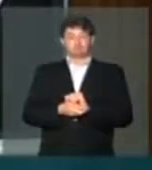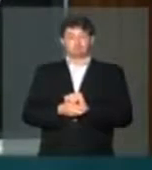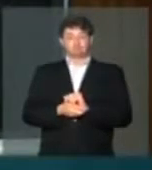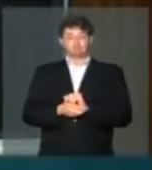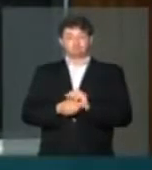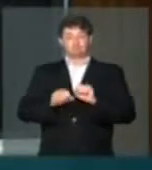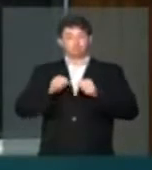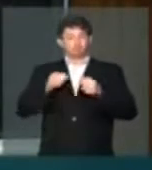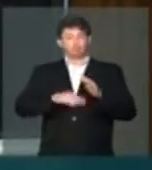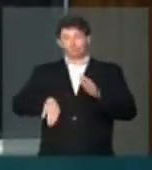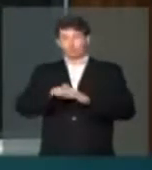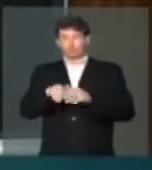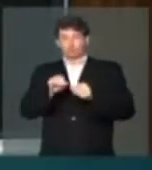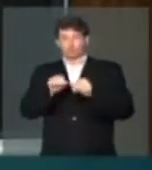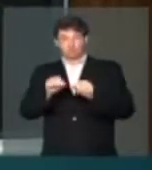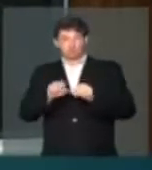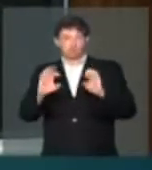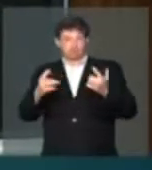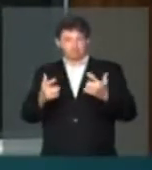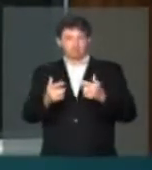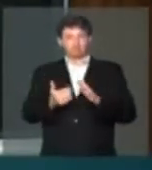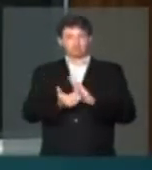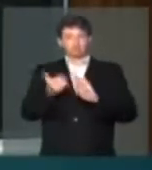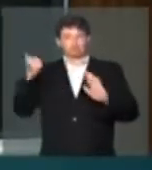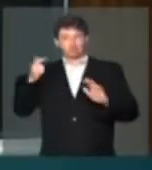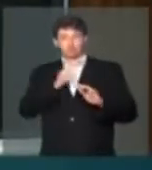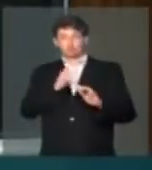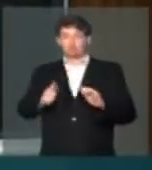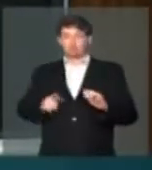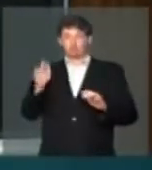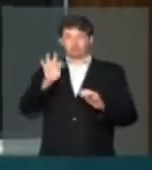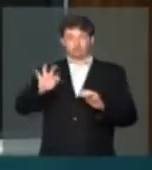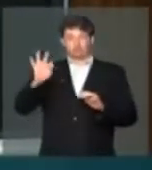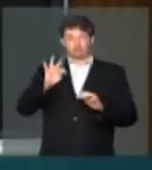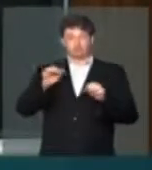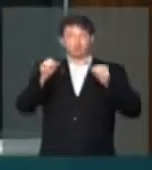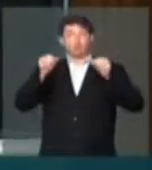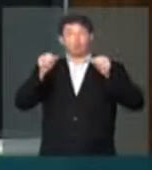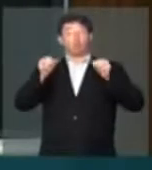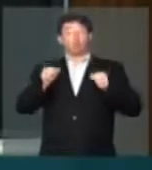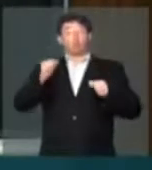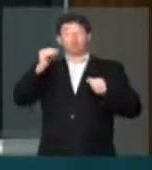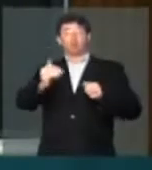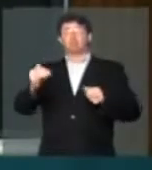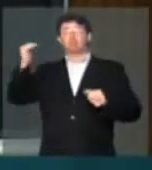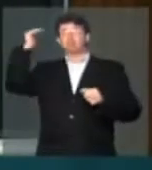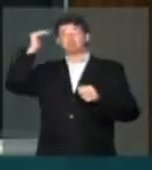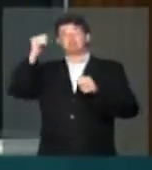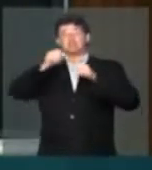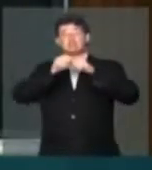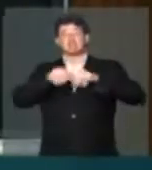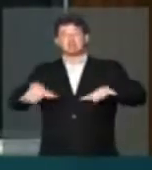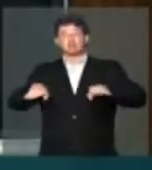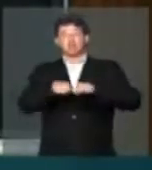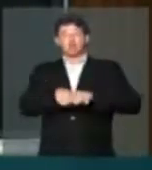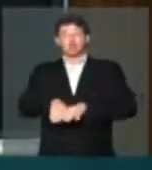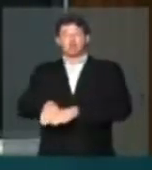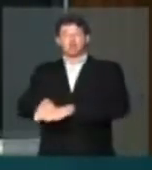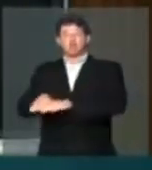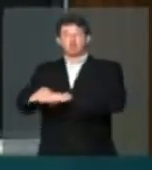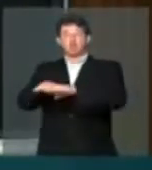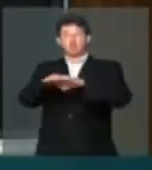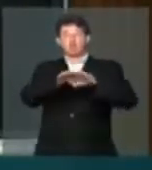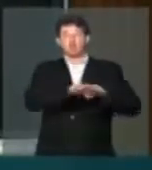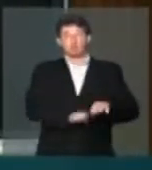todos os esforços que está sendo feito, retirar da União seus superpoderes, redistribuindo-os de